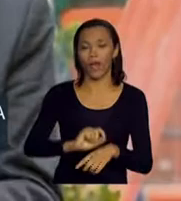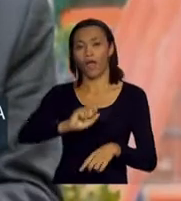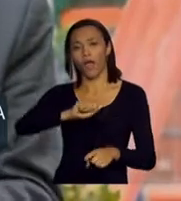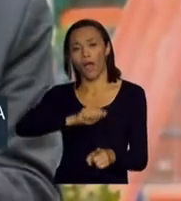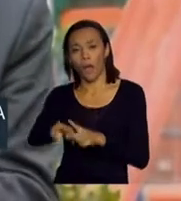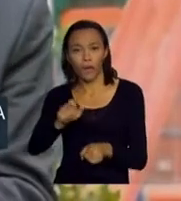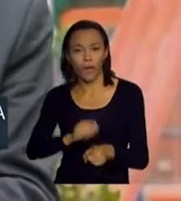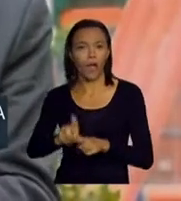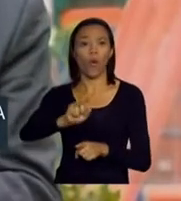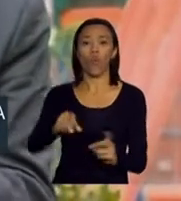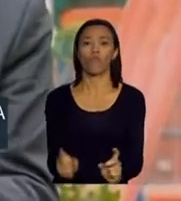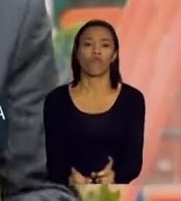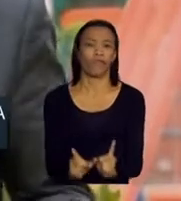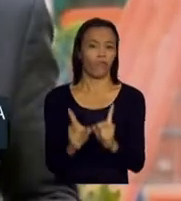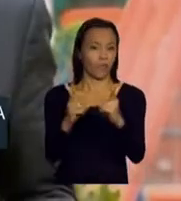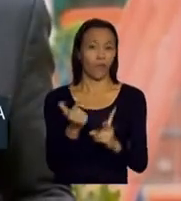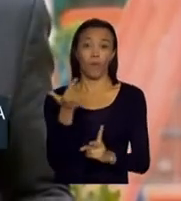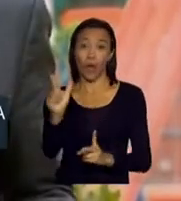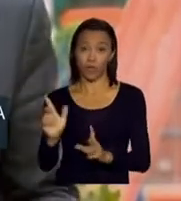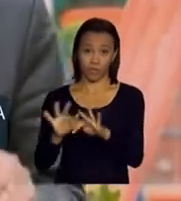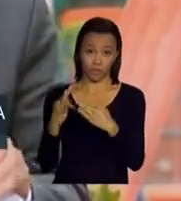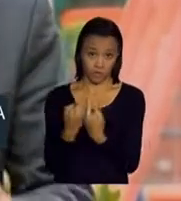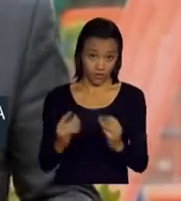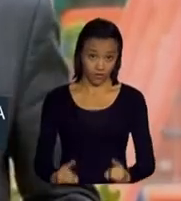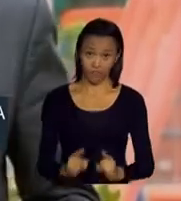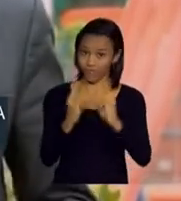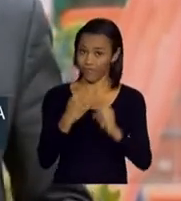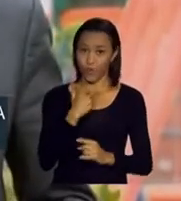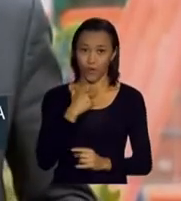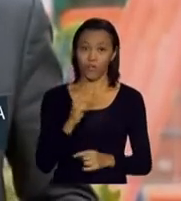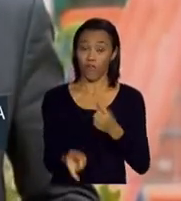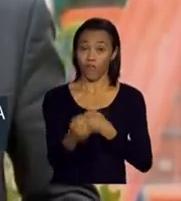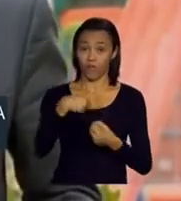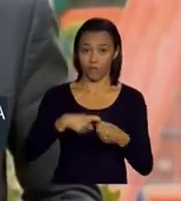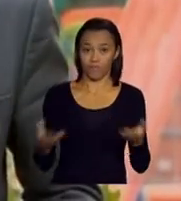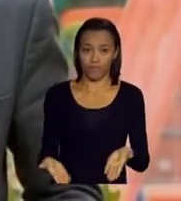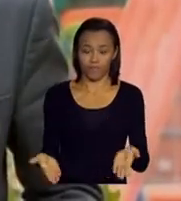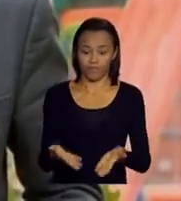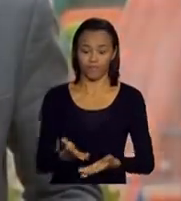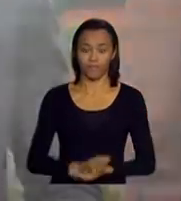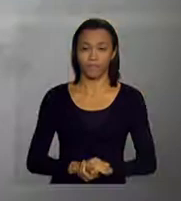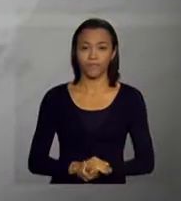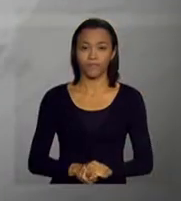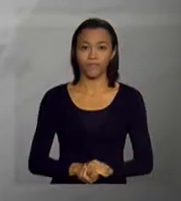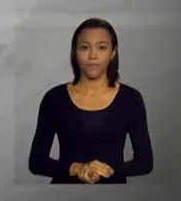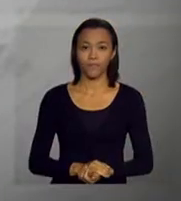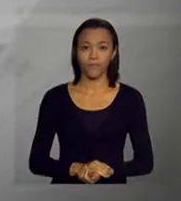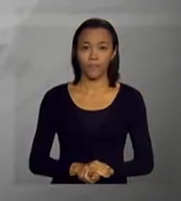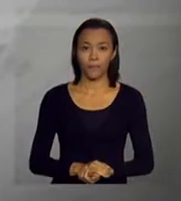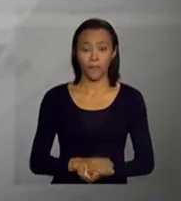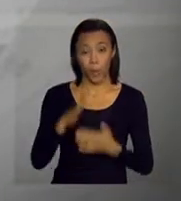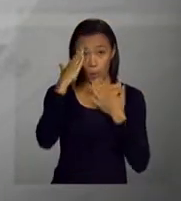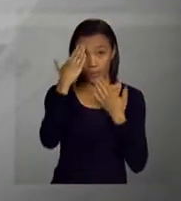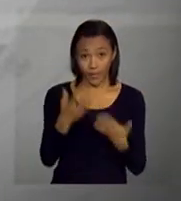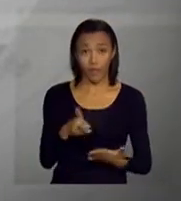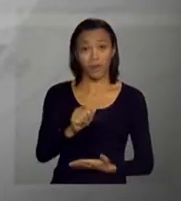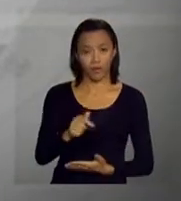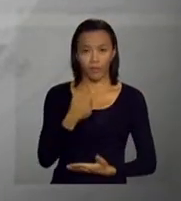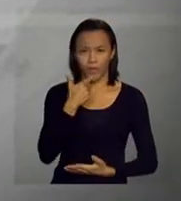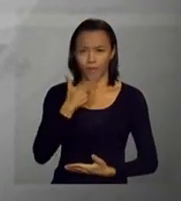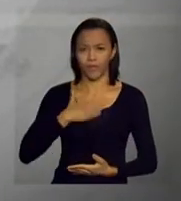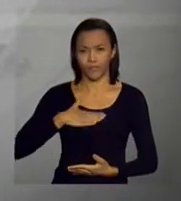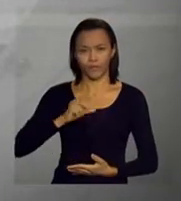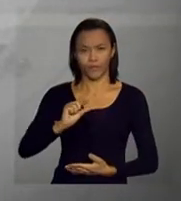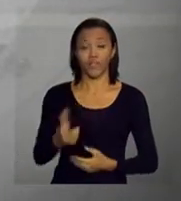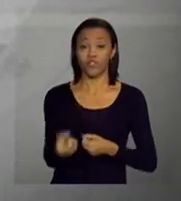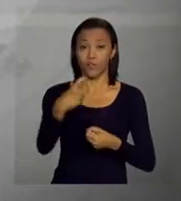ou vender o imóvel para outras famílias Voltamos com você no estúdio Danielle Obrigada Paulo e daqui a pouco